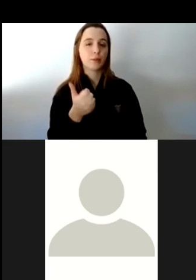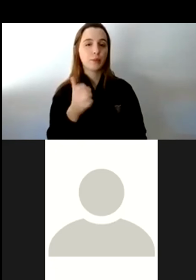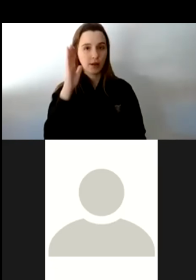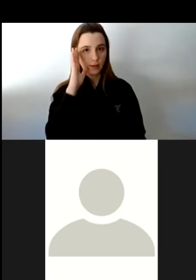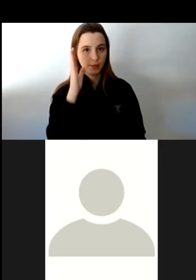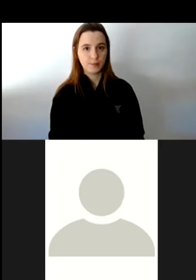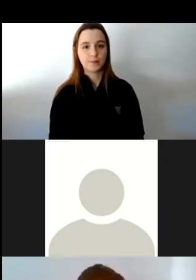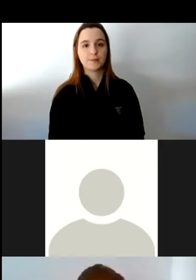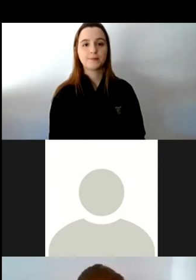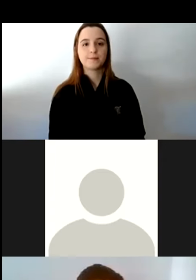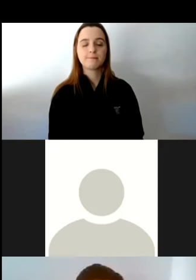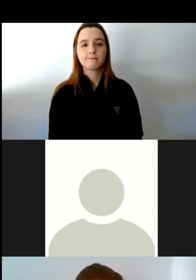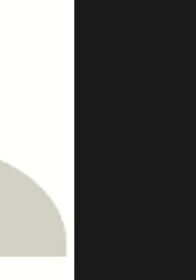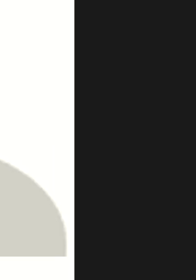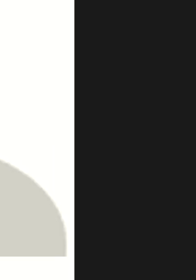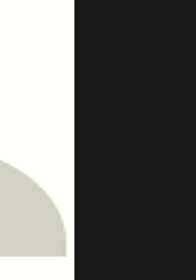tarde.